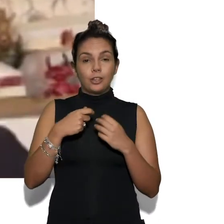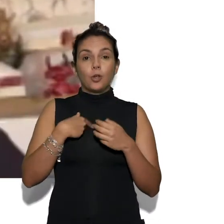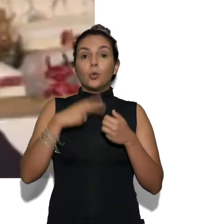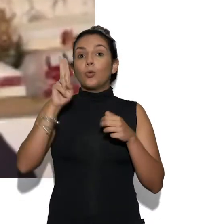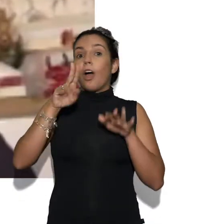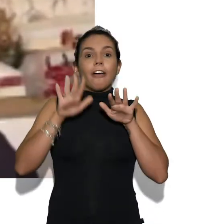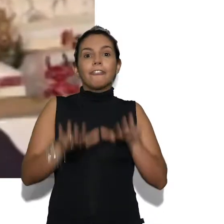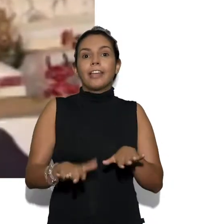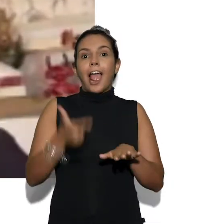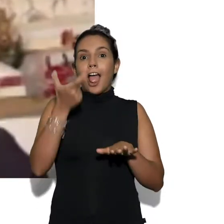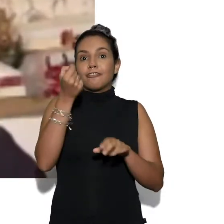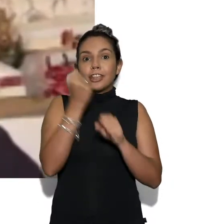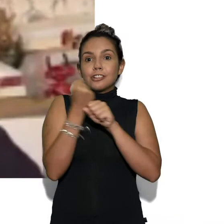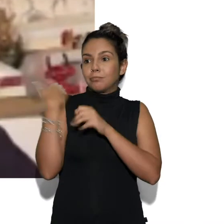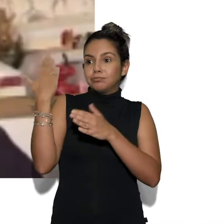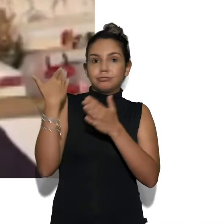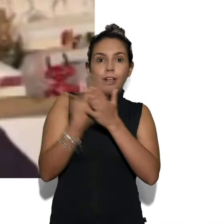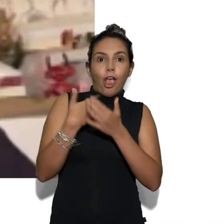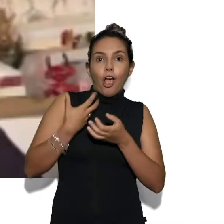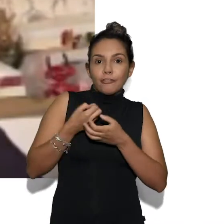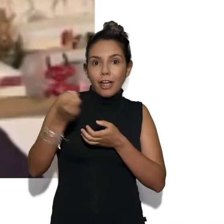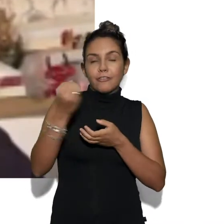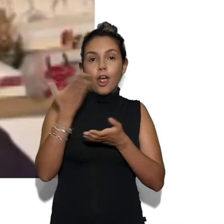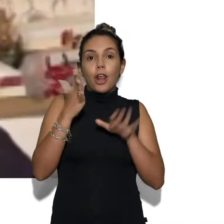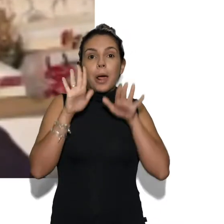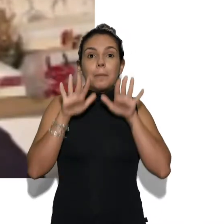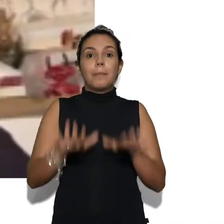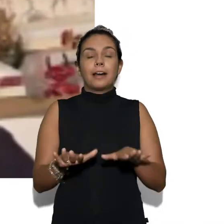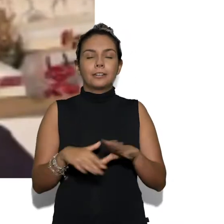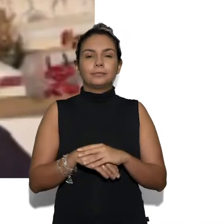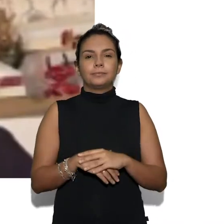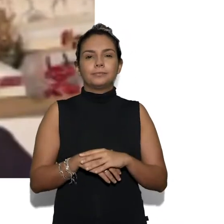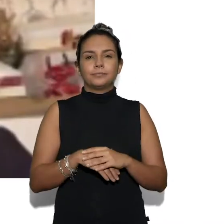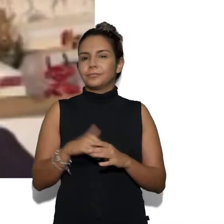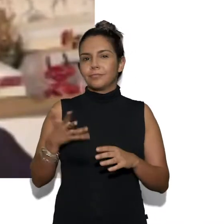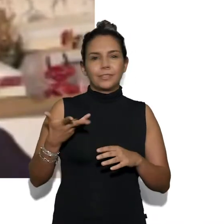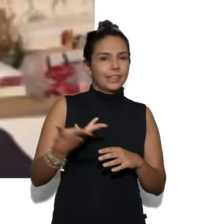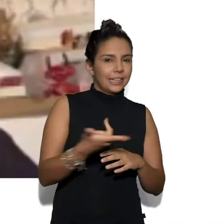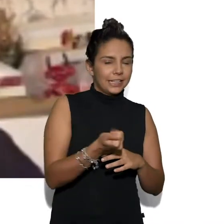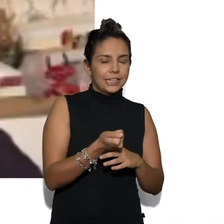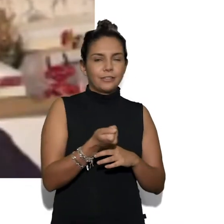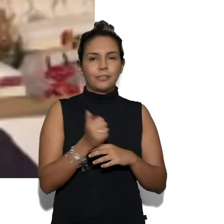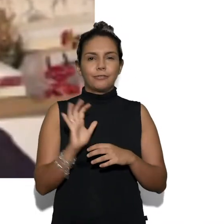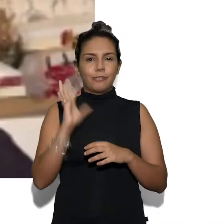e tal anos, 30 anos. É